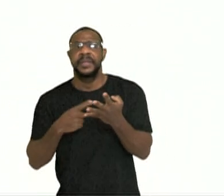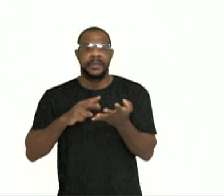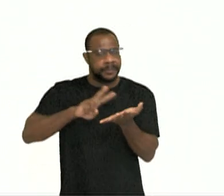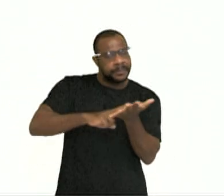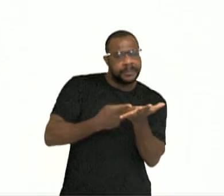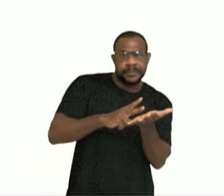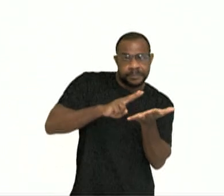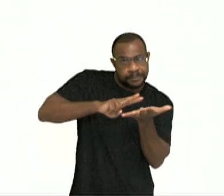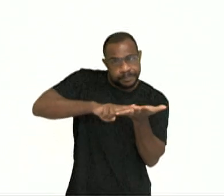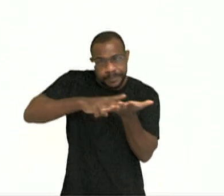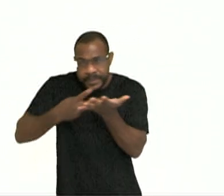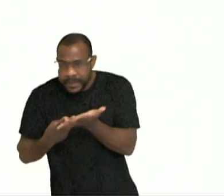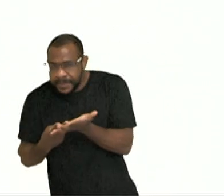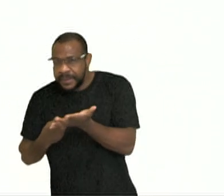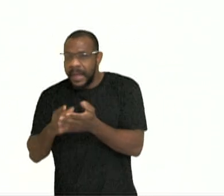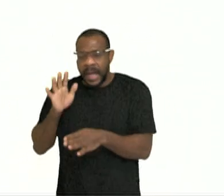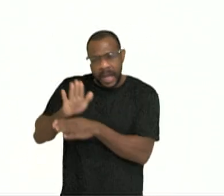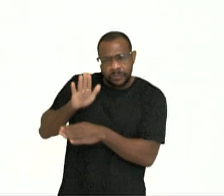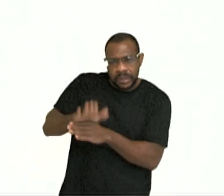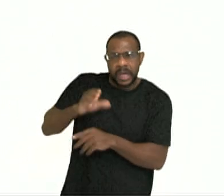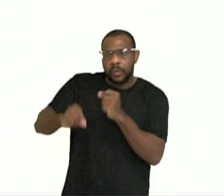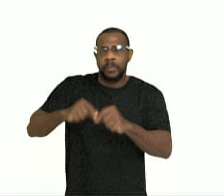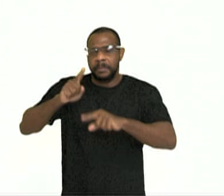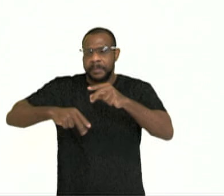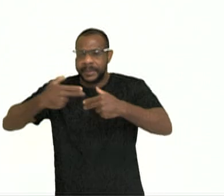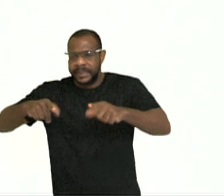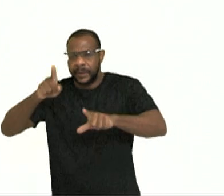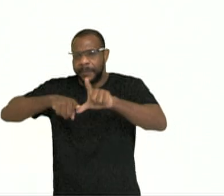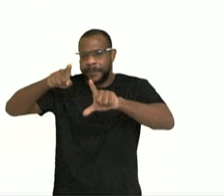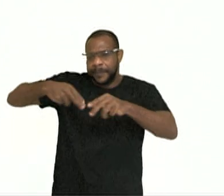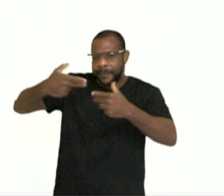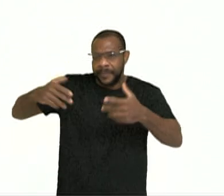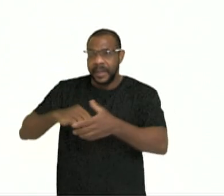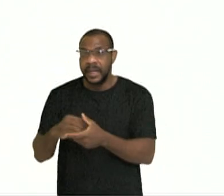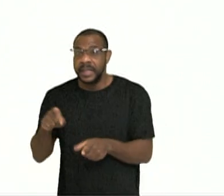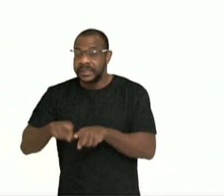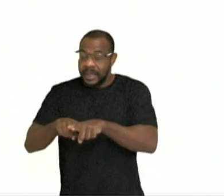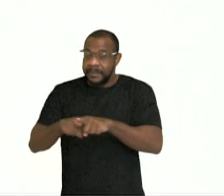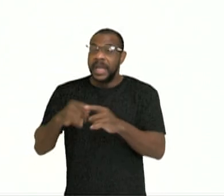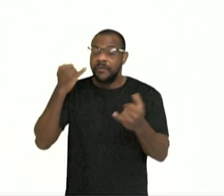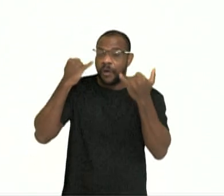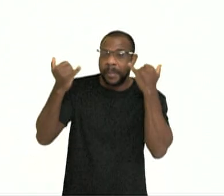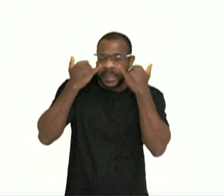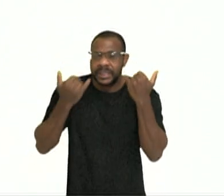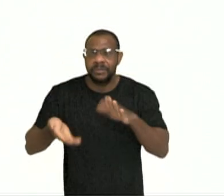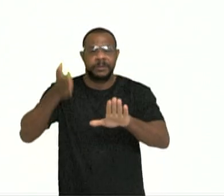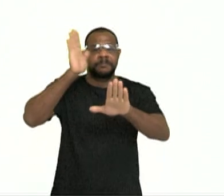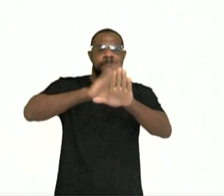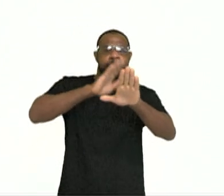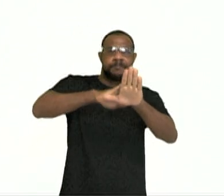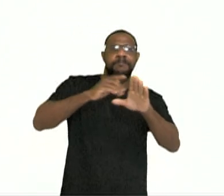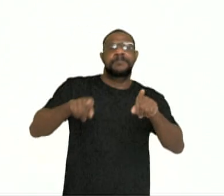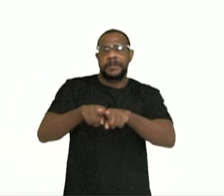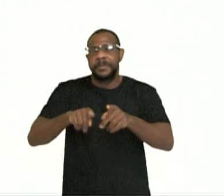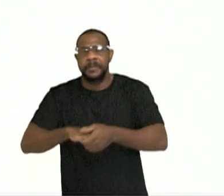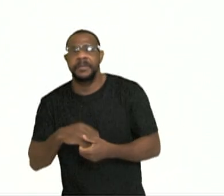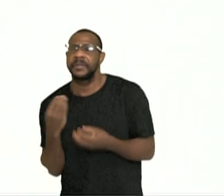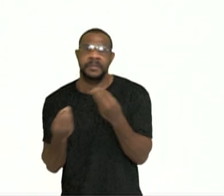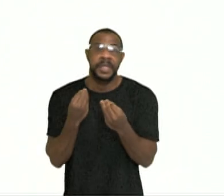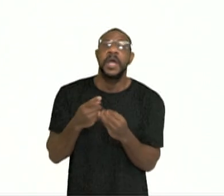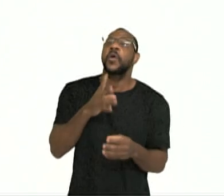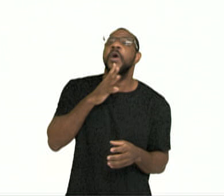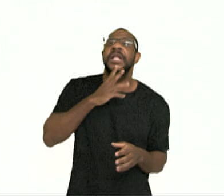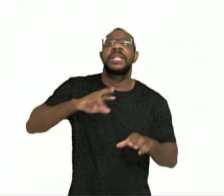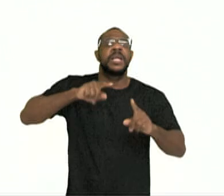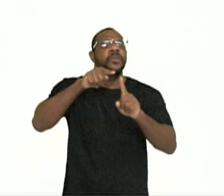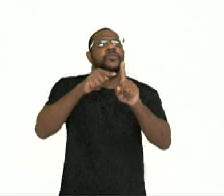interpretar texto com auxílio de material gráfico, localizar informações explícitas e conhecer os tipos de